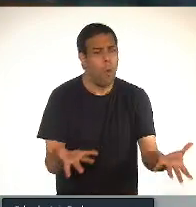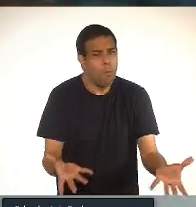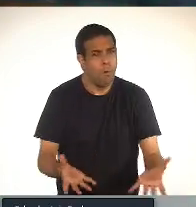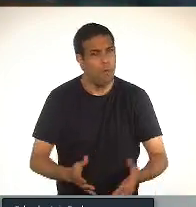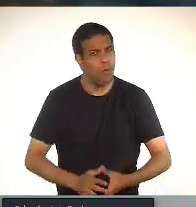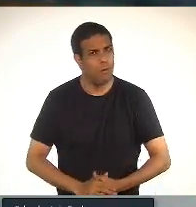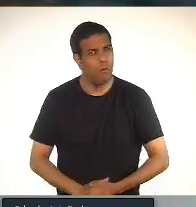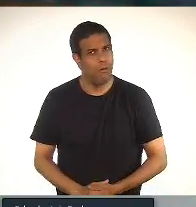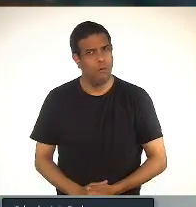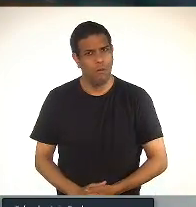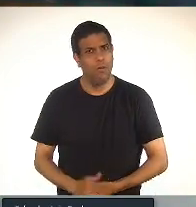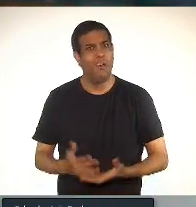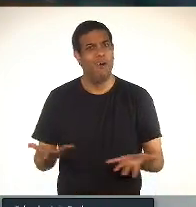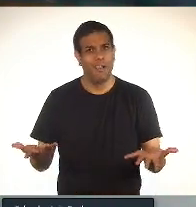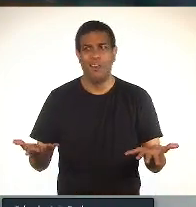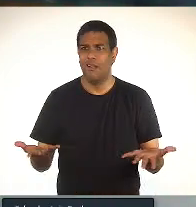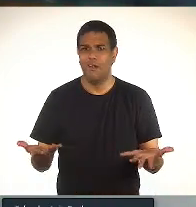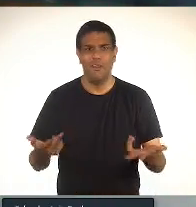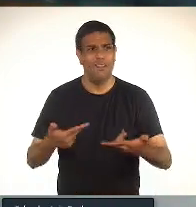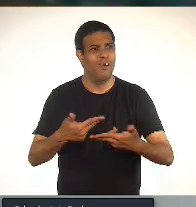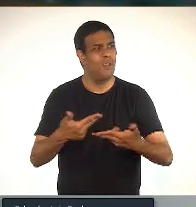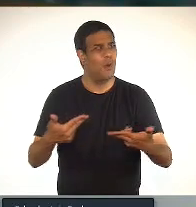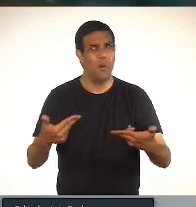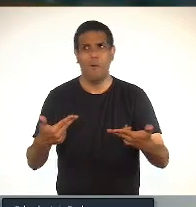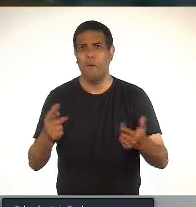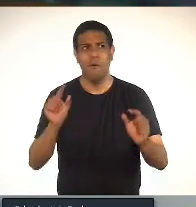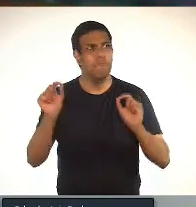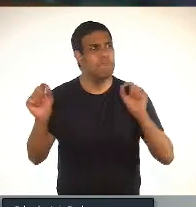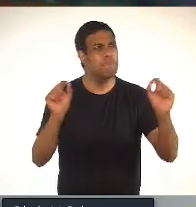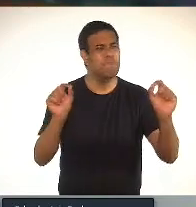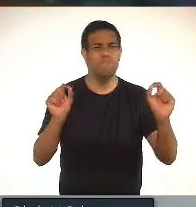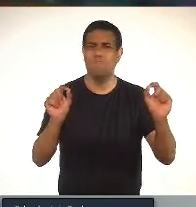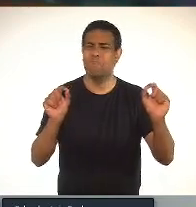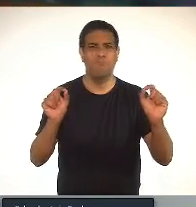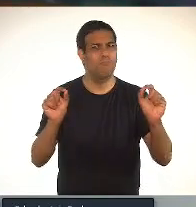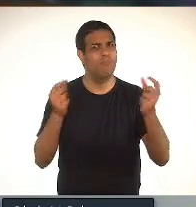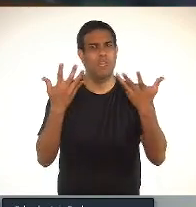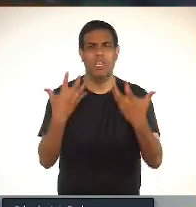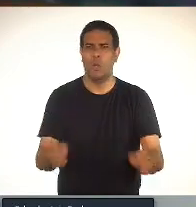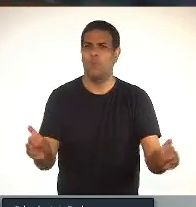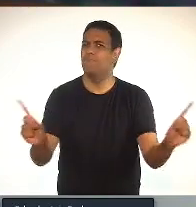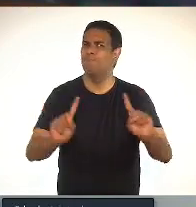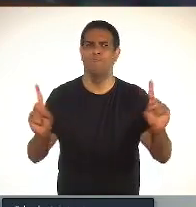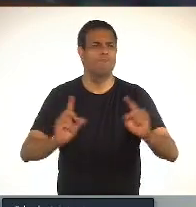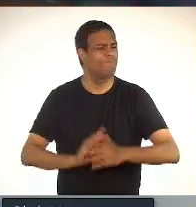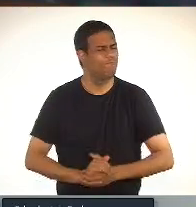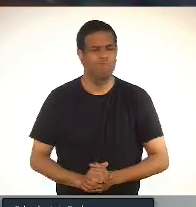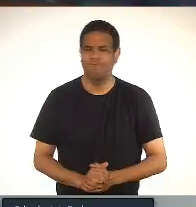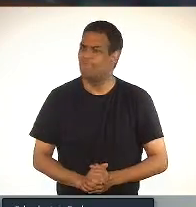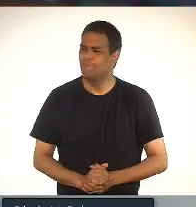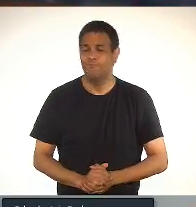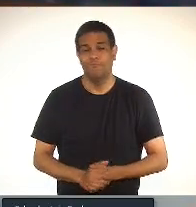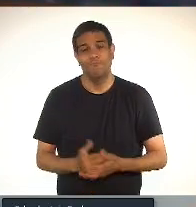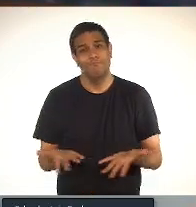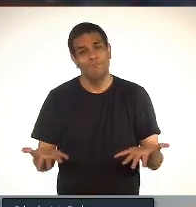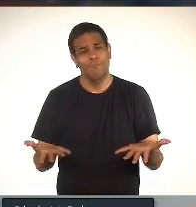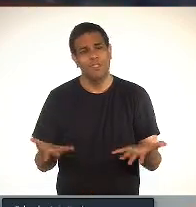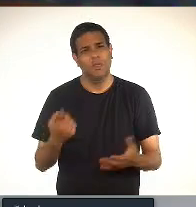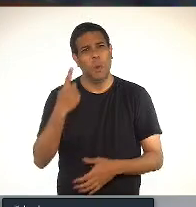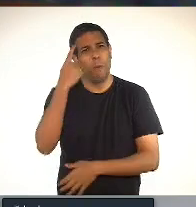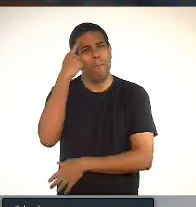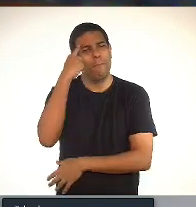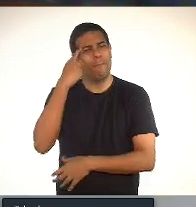Então, essas contradições, para mim, são inadmissíveis. Mas estou muito